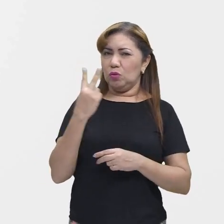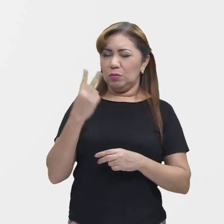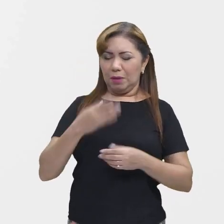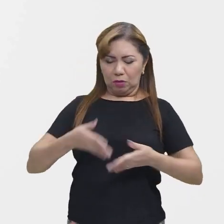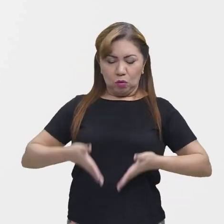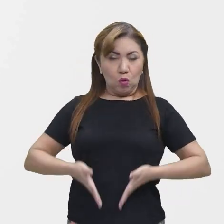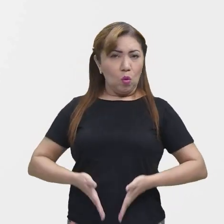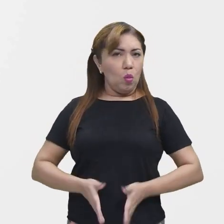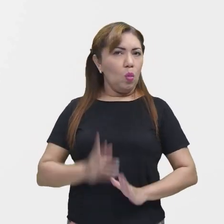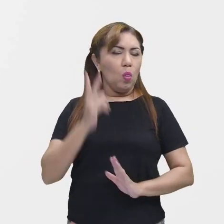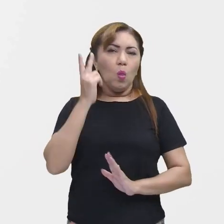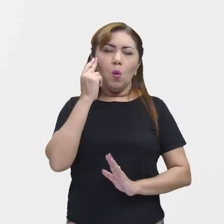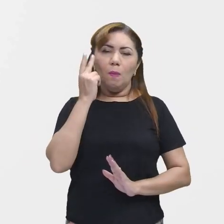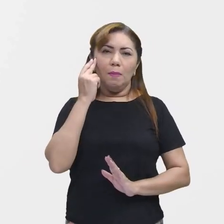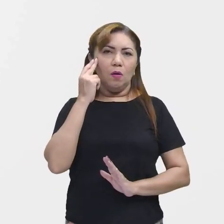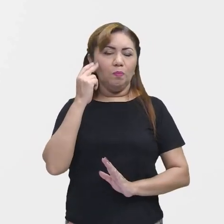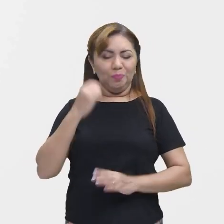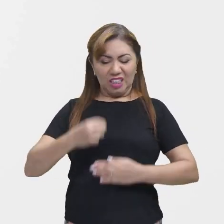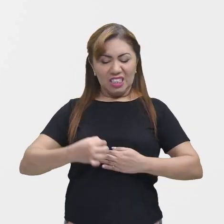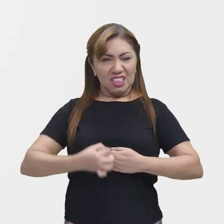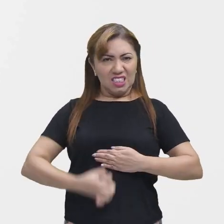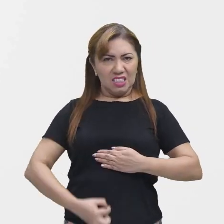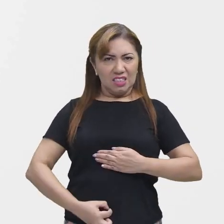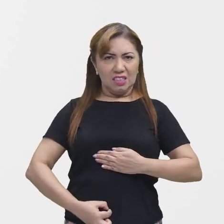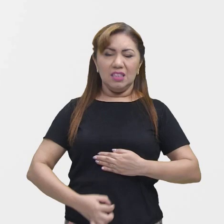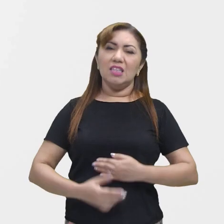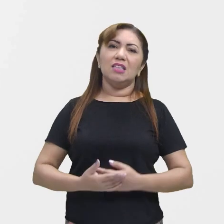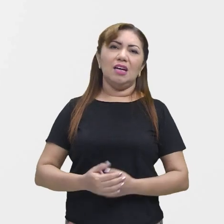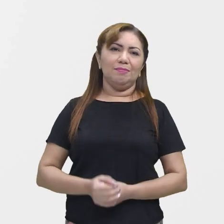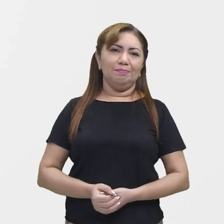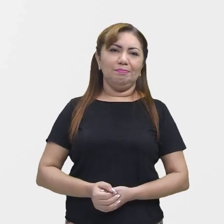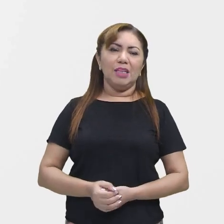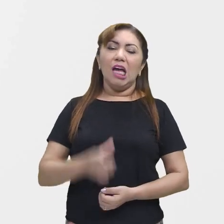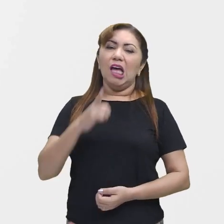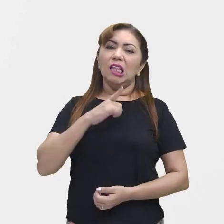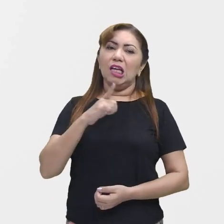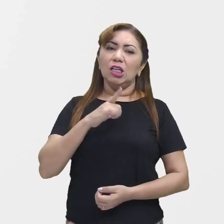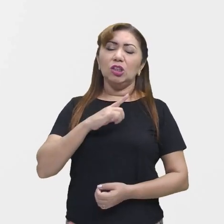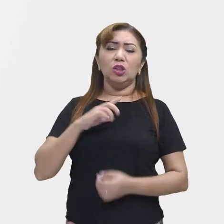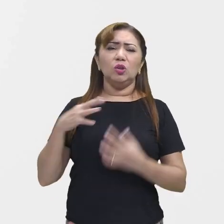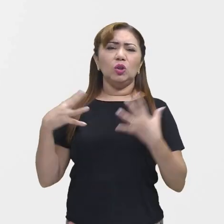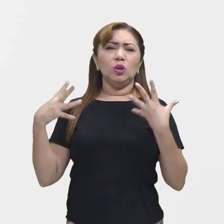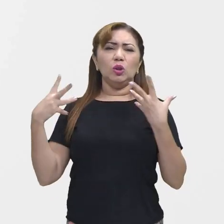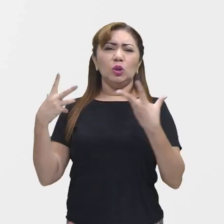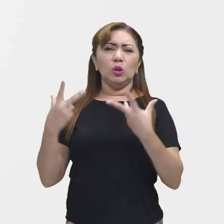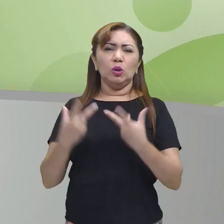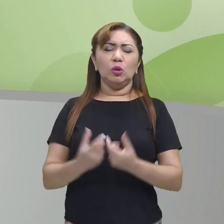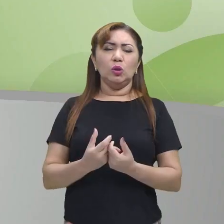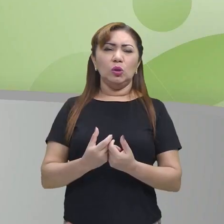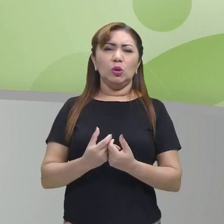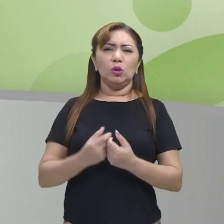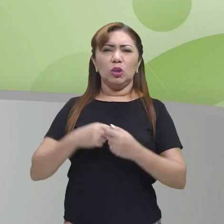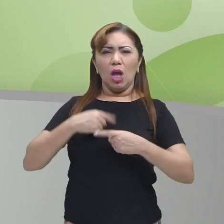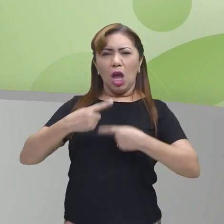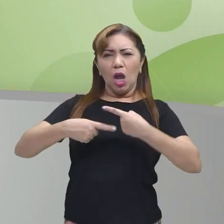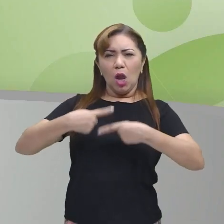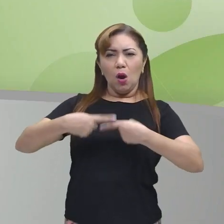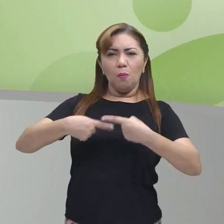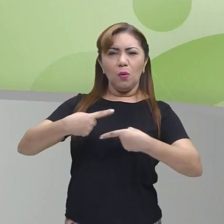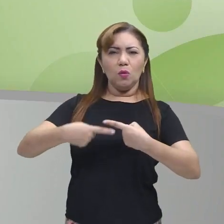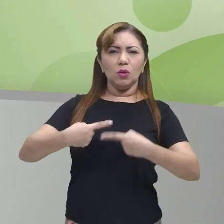Então, é no parto que culmina todo aquele processo que nós vimos de reprodução, né?